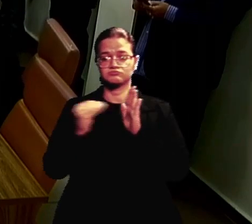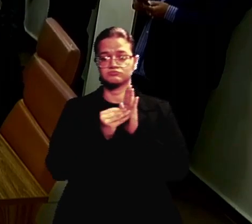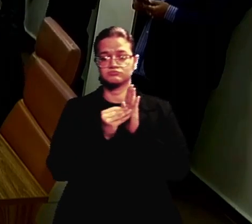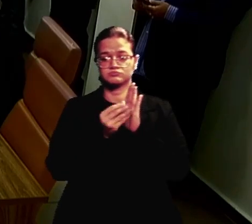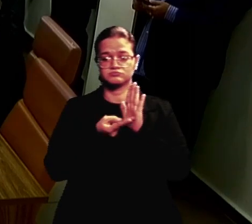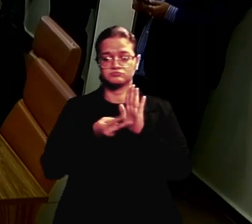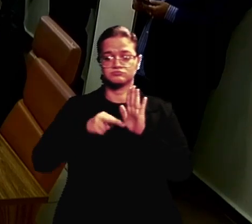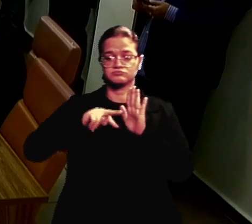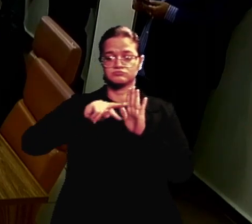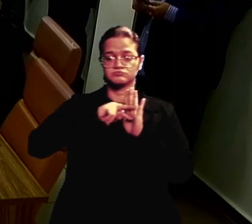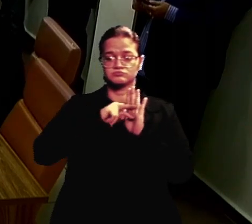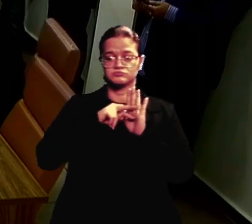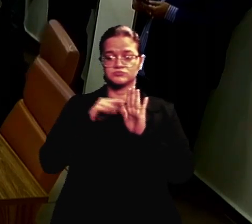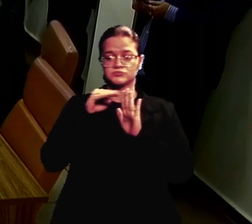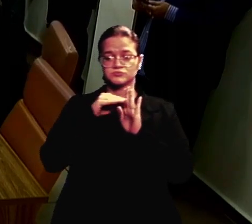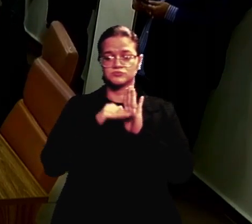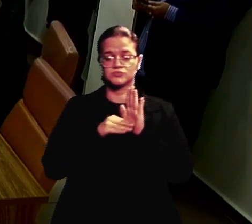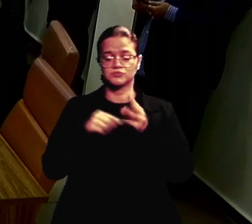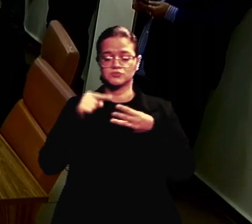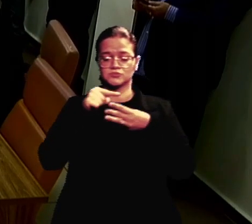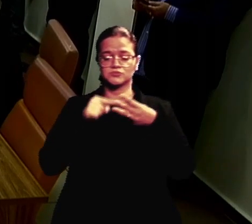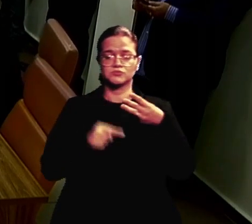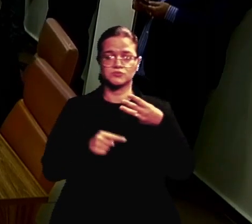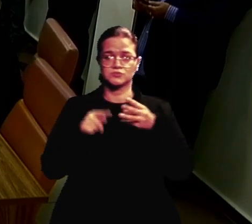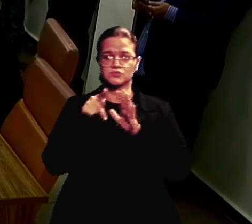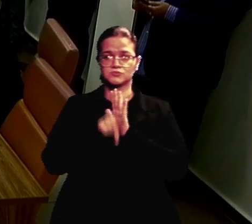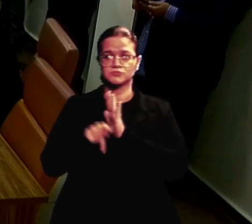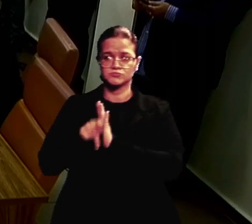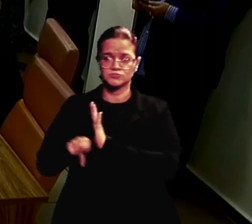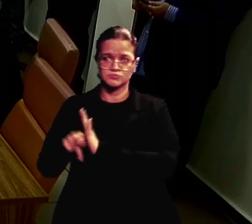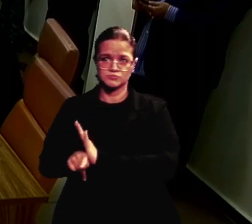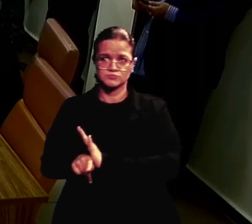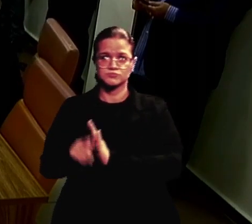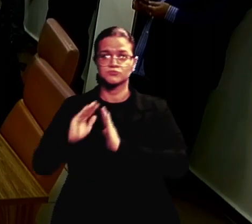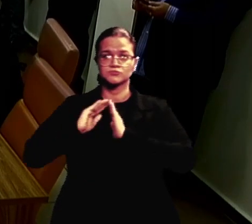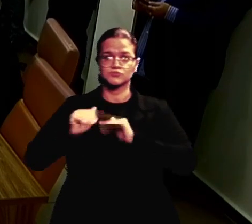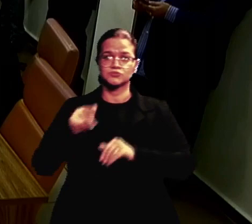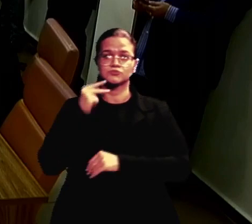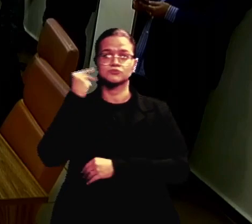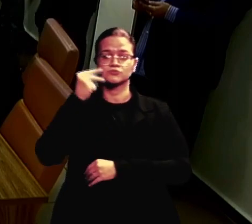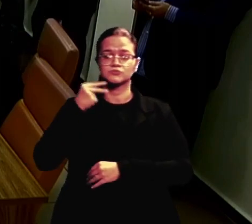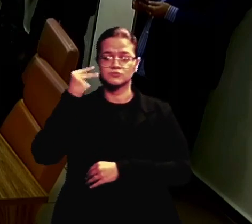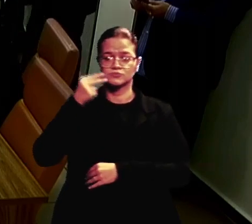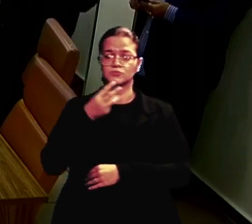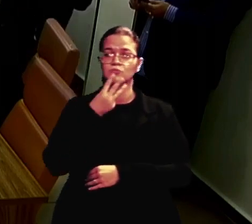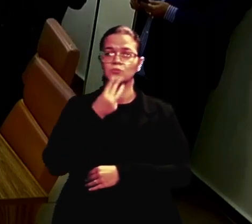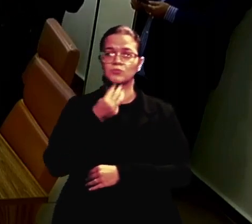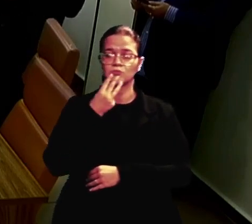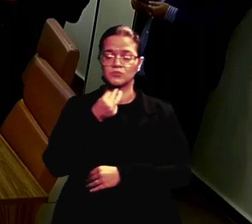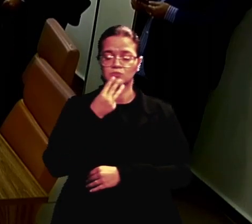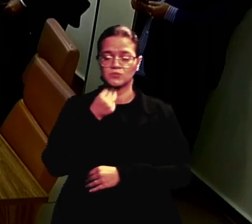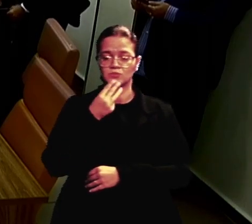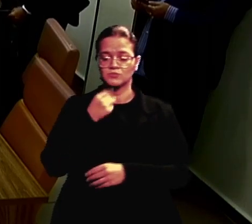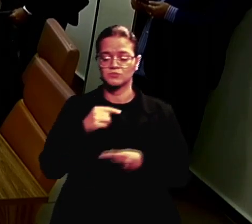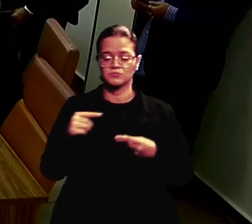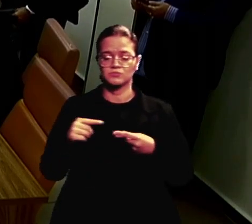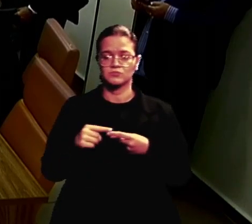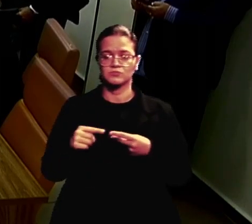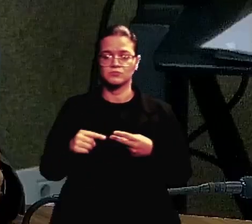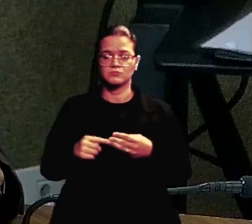inclusão, inversão de pauta de três projetos. Pedido do vereador William